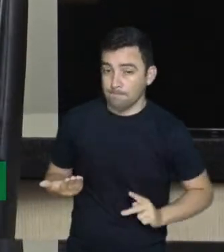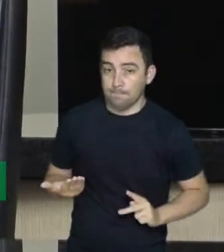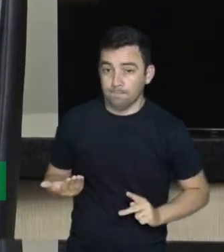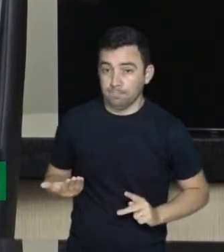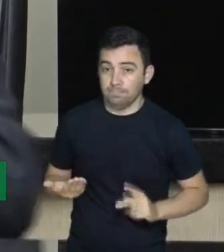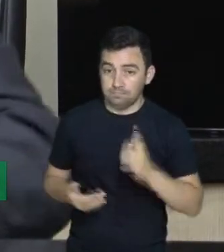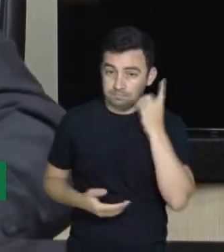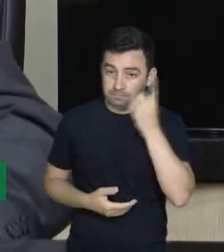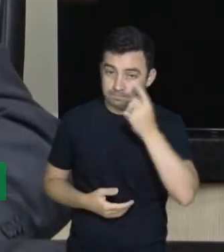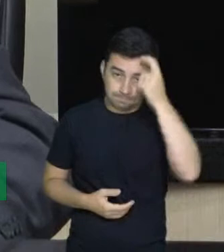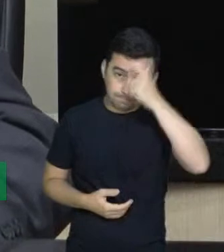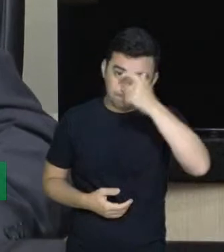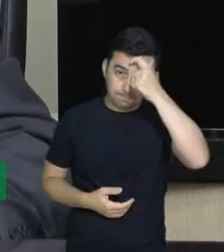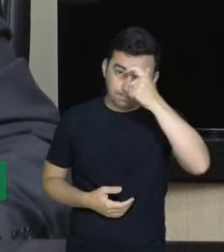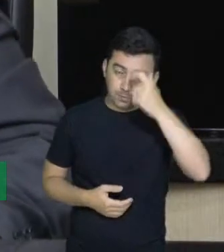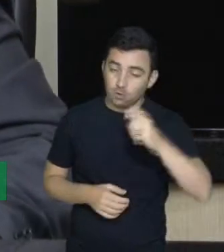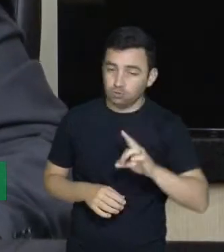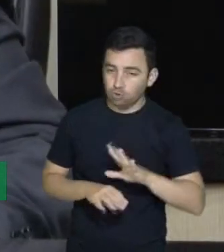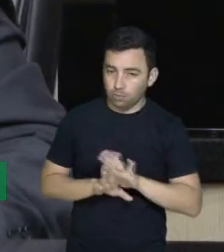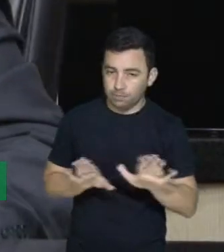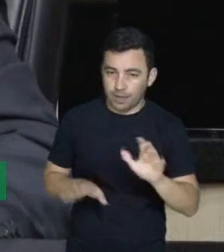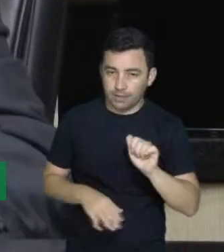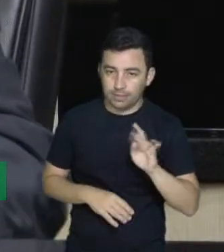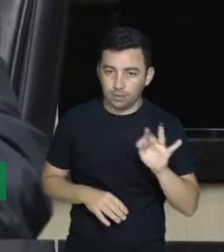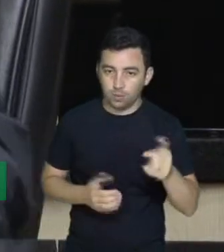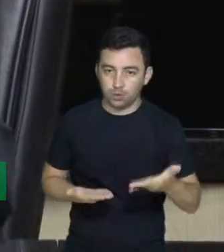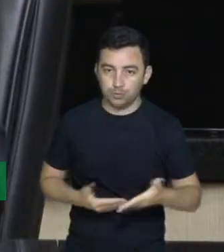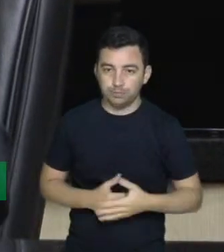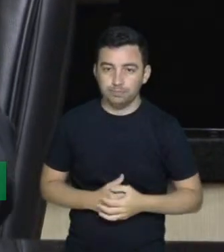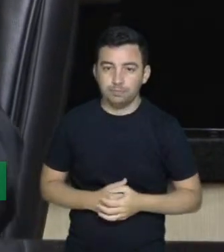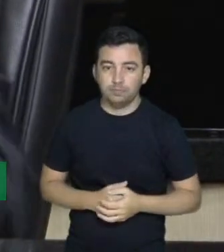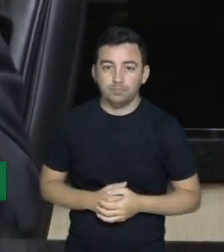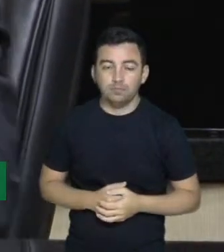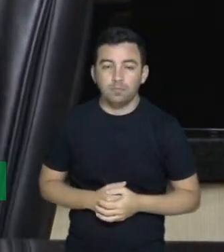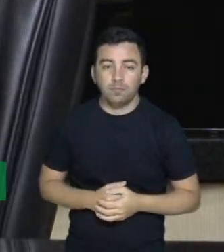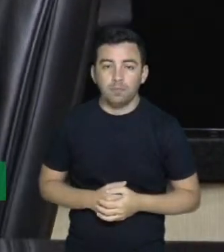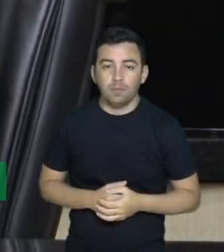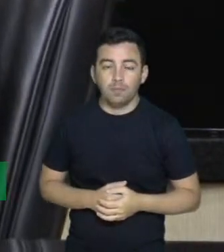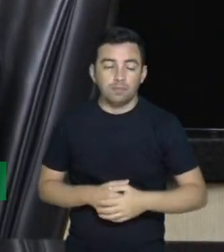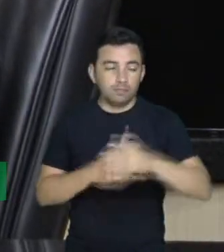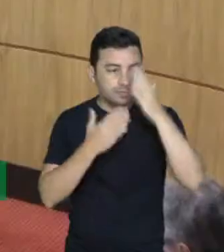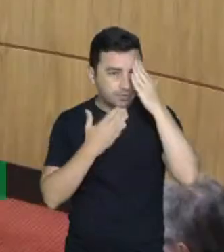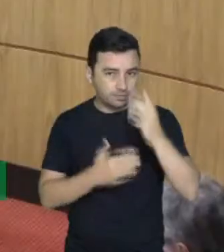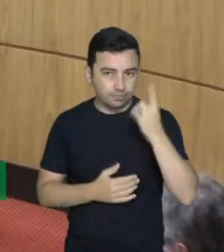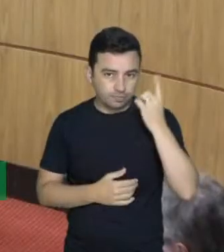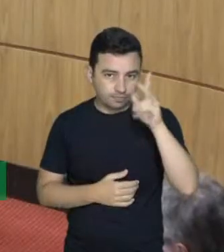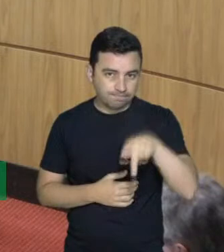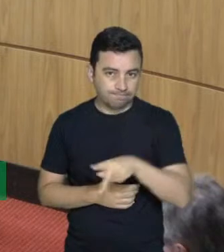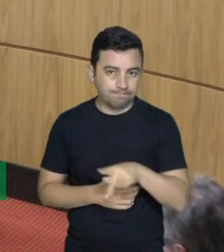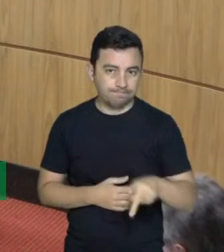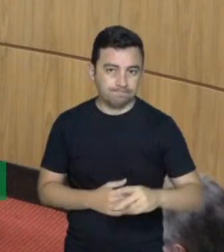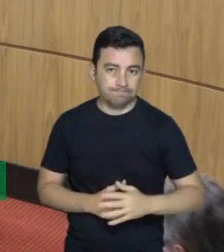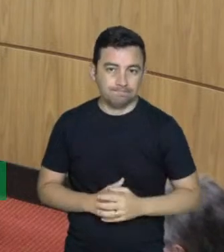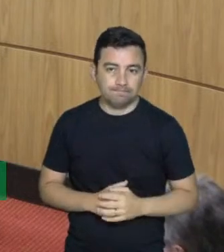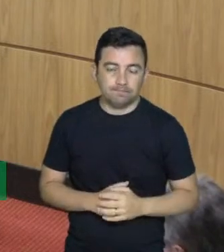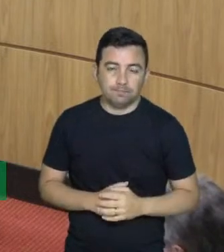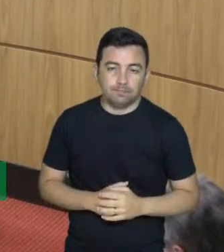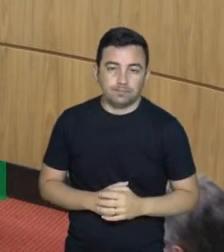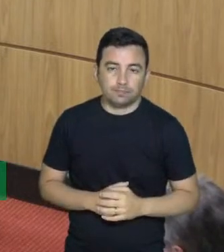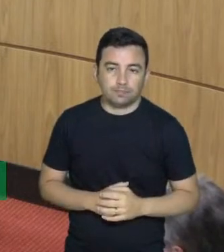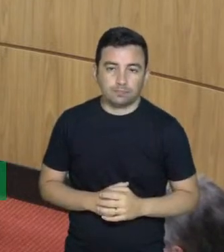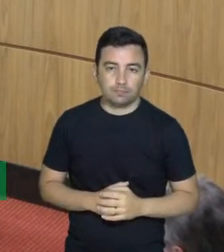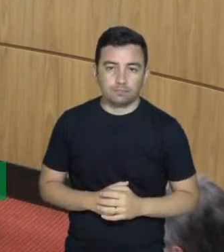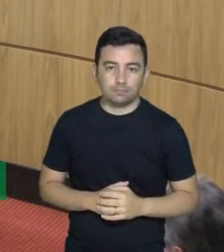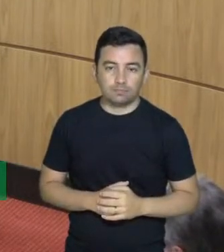deputado Maurício Kudelar, que era a ata de hoje. Obrigado, deputado Padre Pedro Baldiceira.